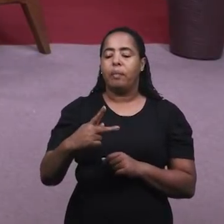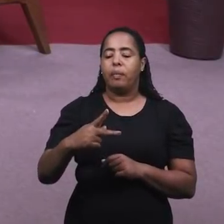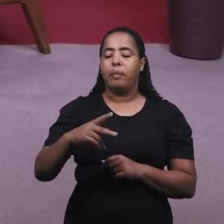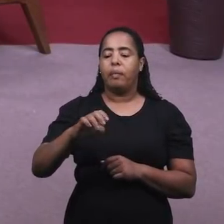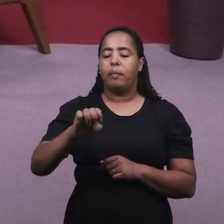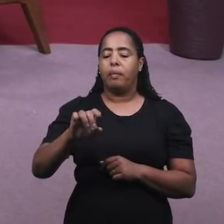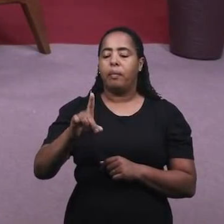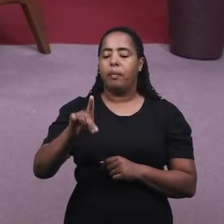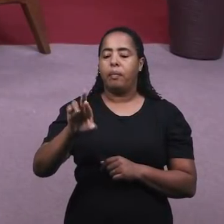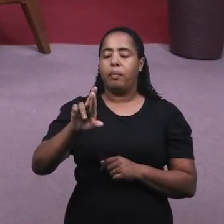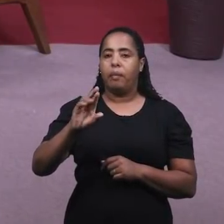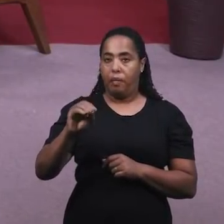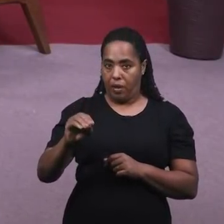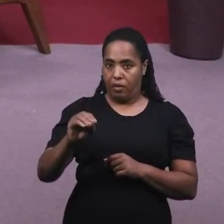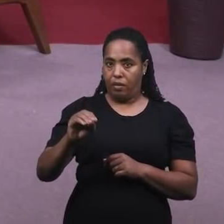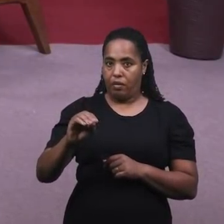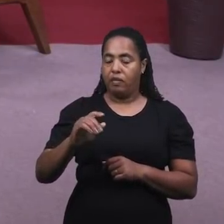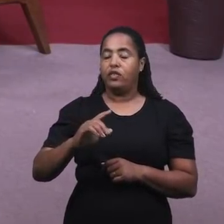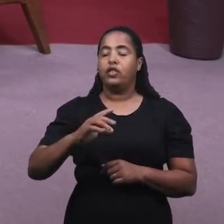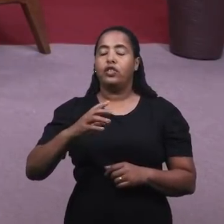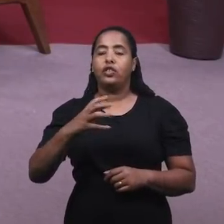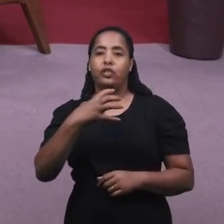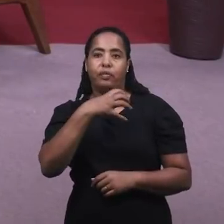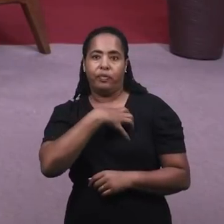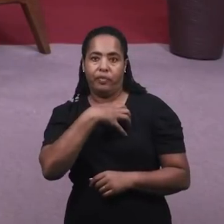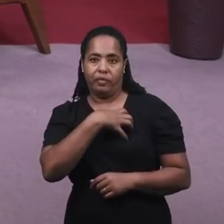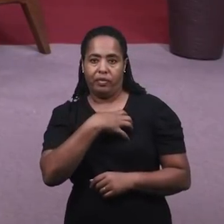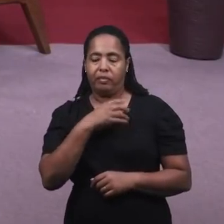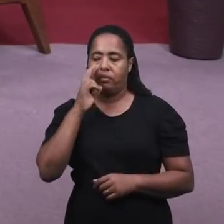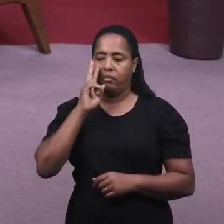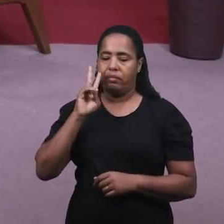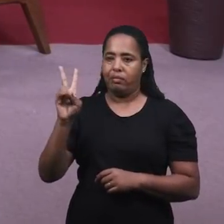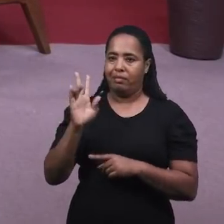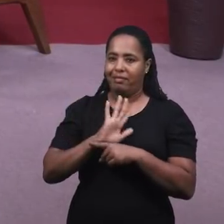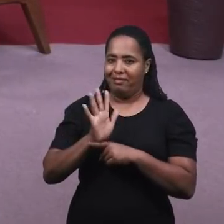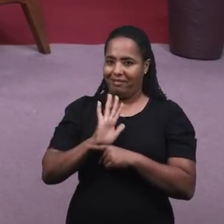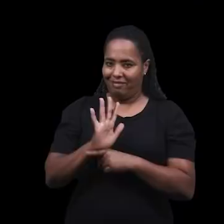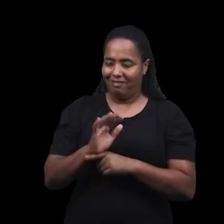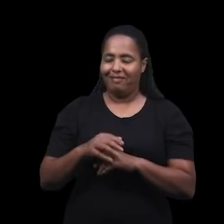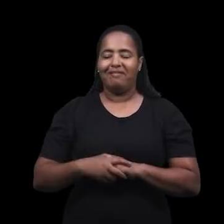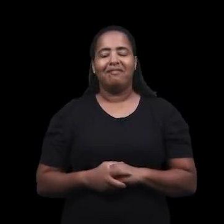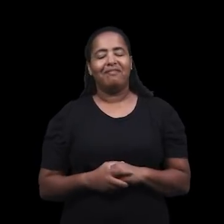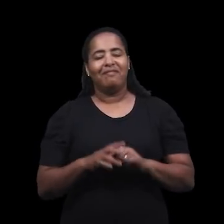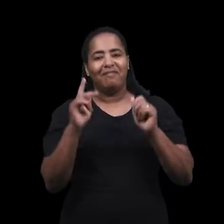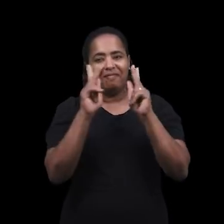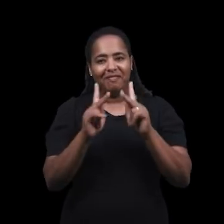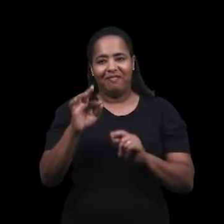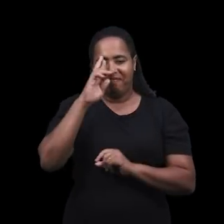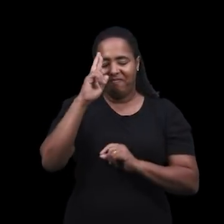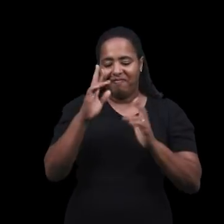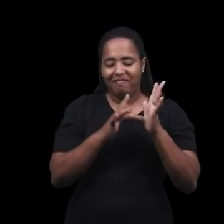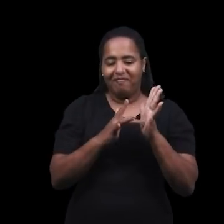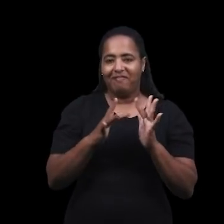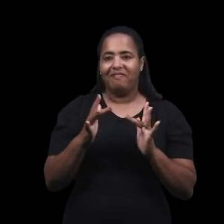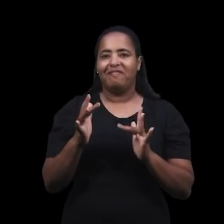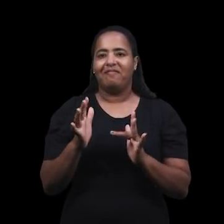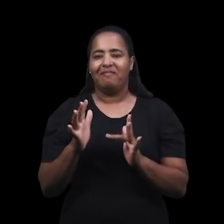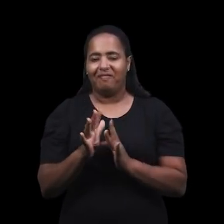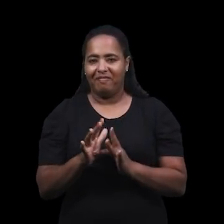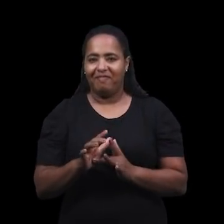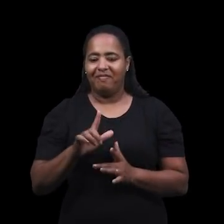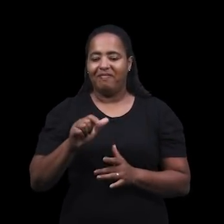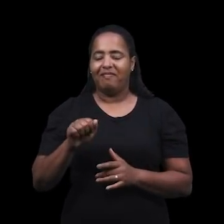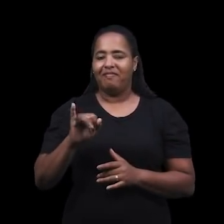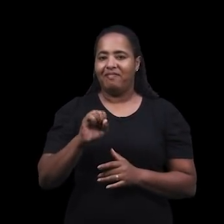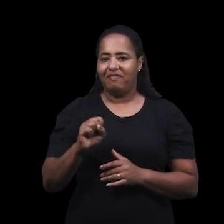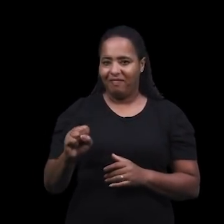Gerais. Eles vão trazer os vídeos, nós vamos passar agora, você vai assistir aos vídeos que foram enviados. A paz do Senhor Jesus, eu me chamo Laís, da igreja